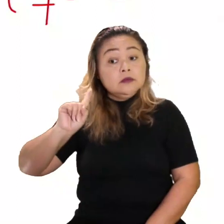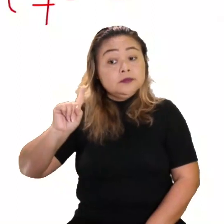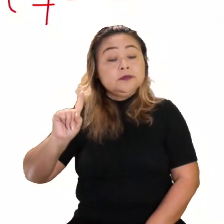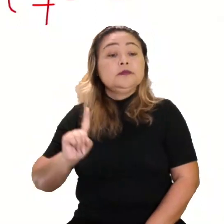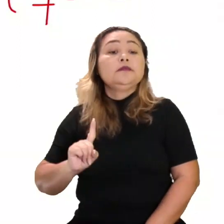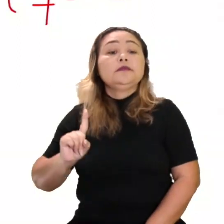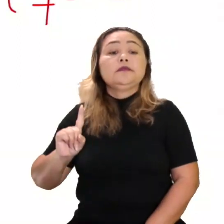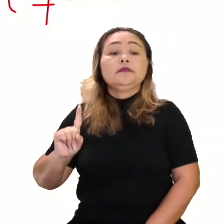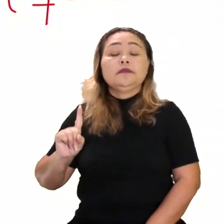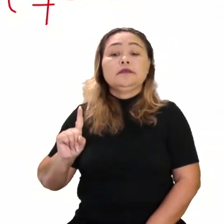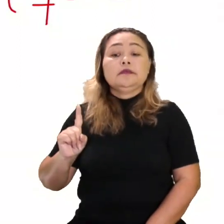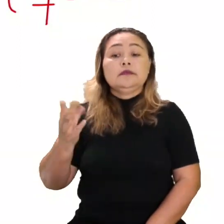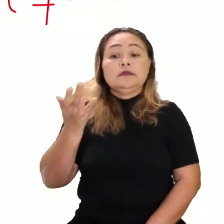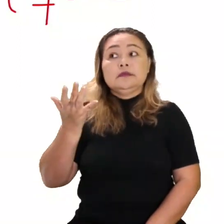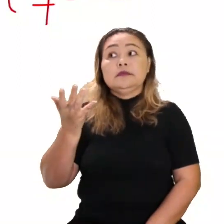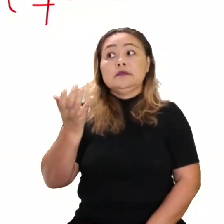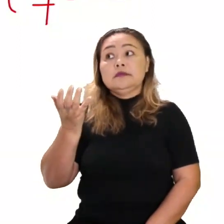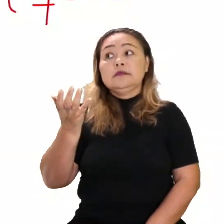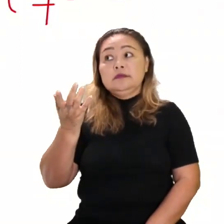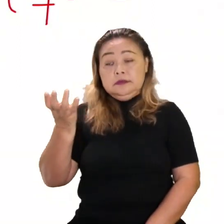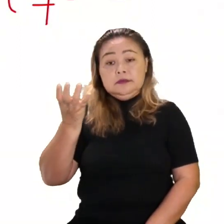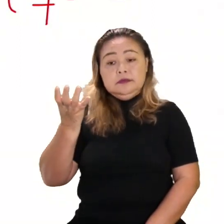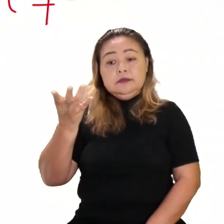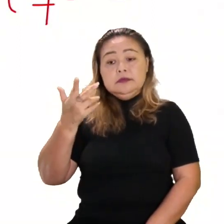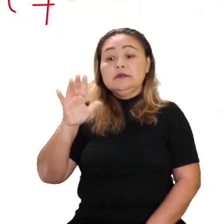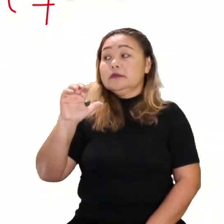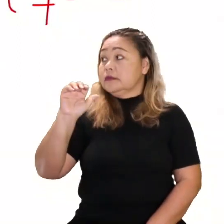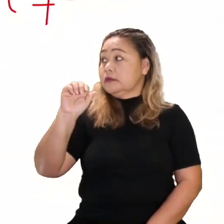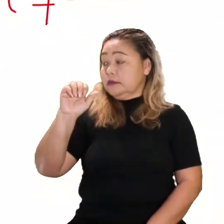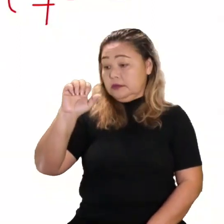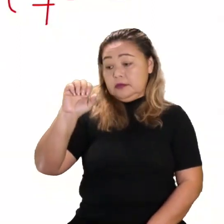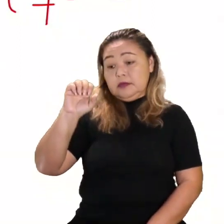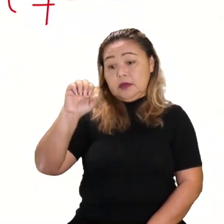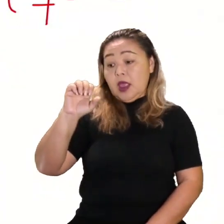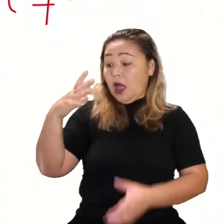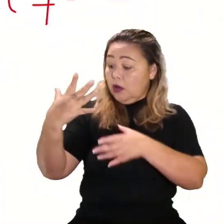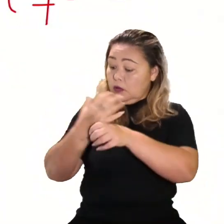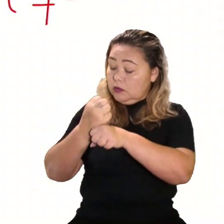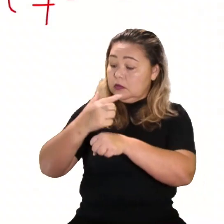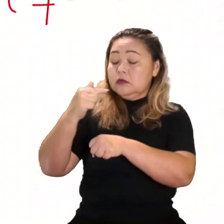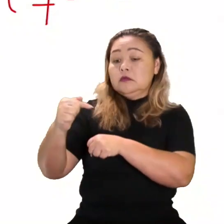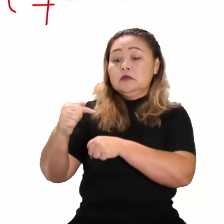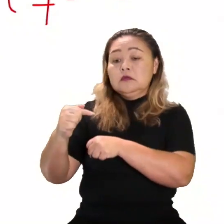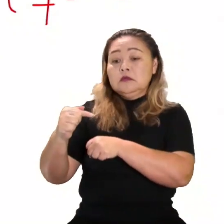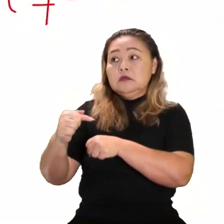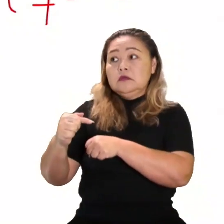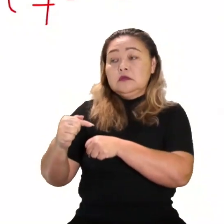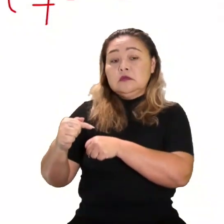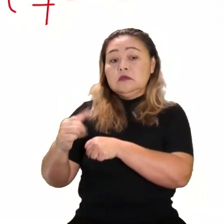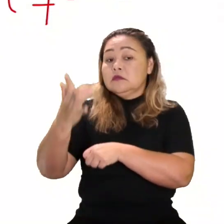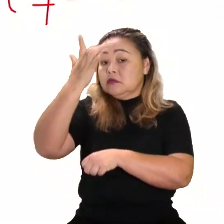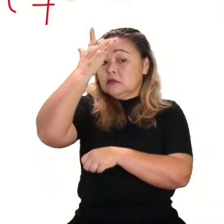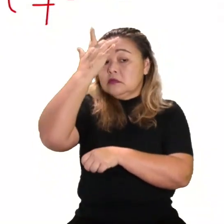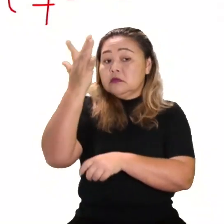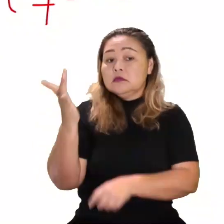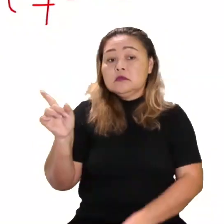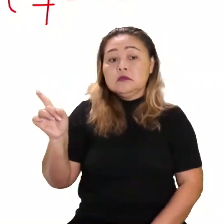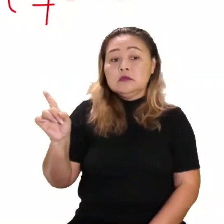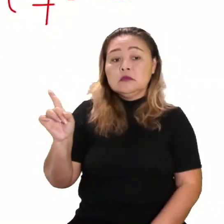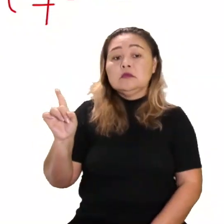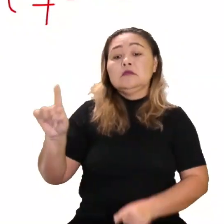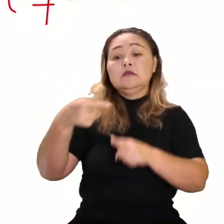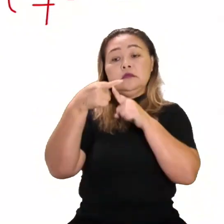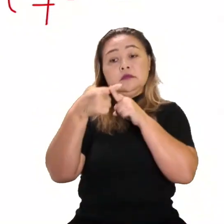então. Mas a gente quer o S7, né? A soma dos 7 primeiros termos. Ah, professora, muito mais fácil eu fazer aqui